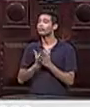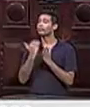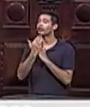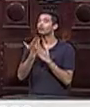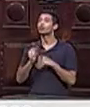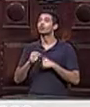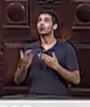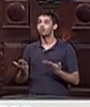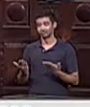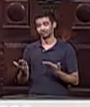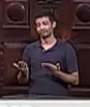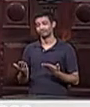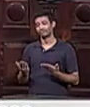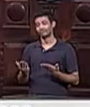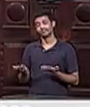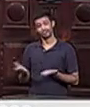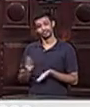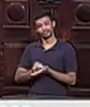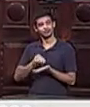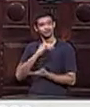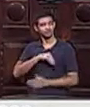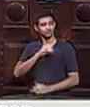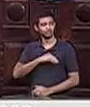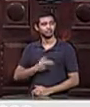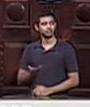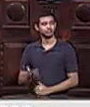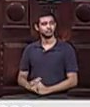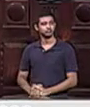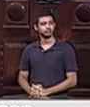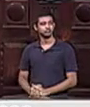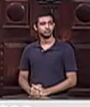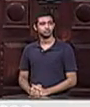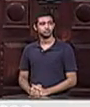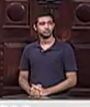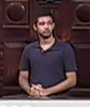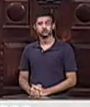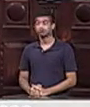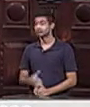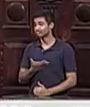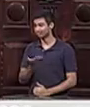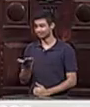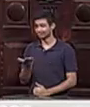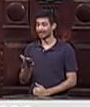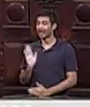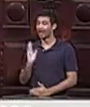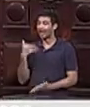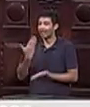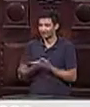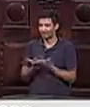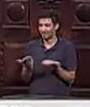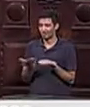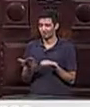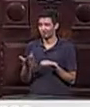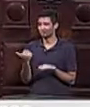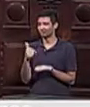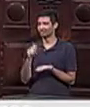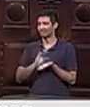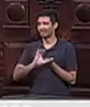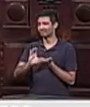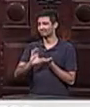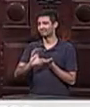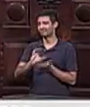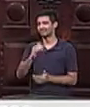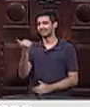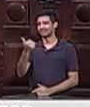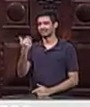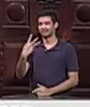ano? É de não receber o seu vencimento, é de não ter recebido até hoje o 13º. Esse artigo,